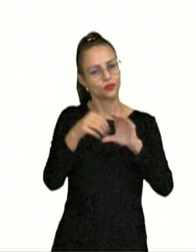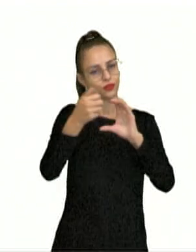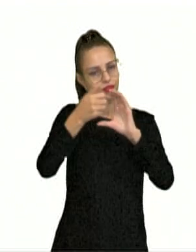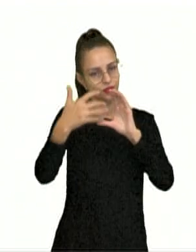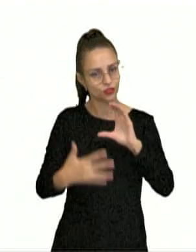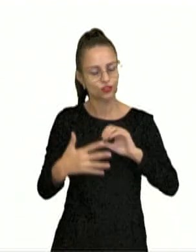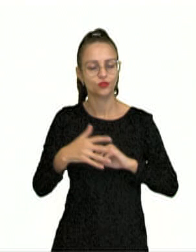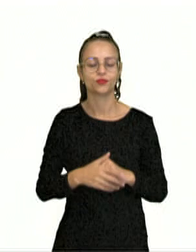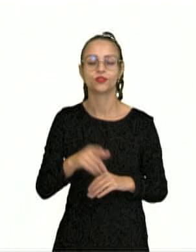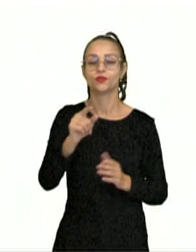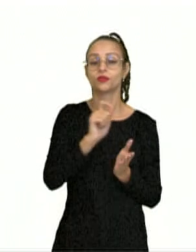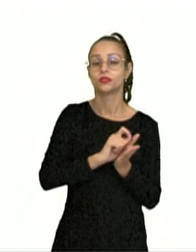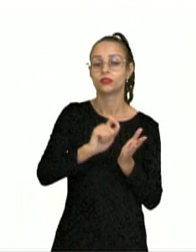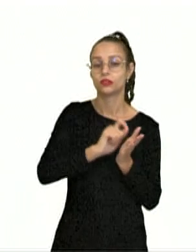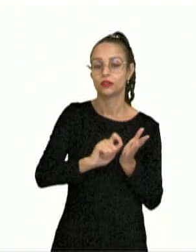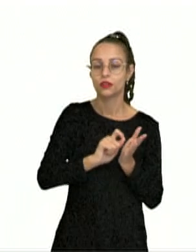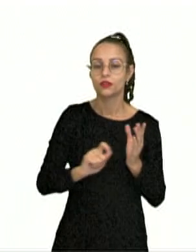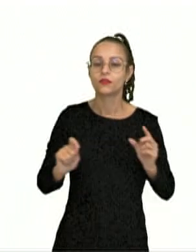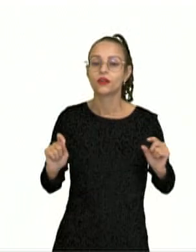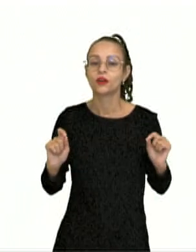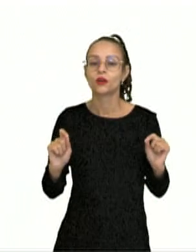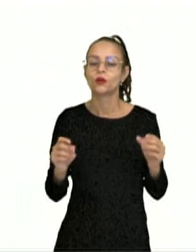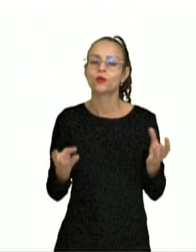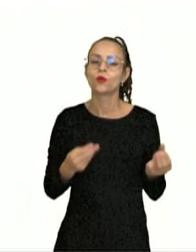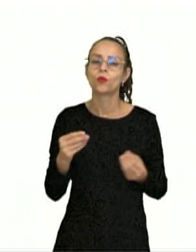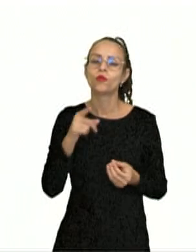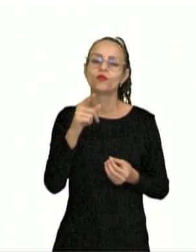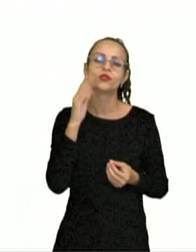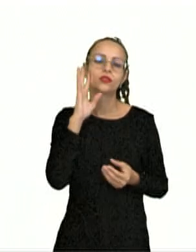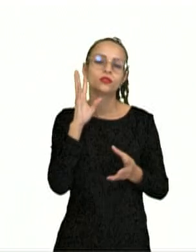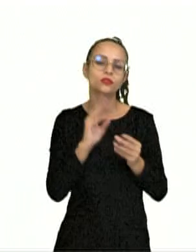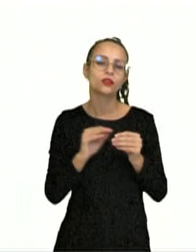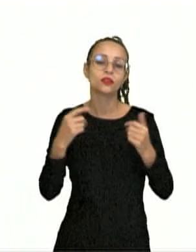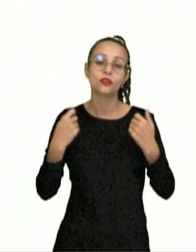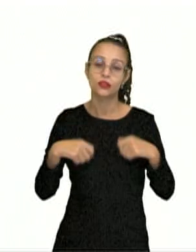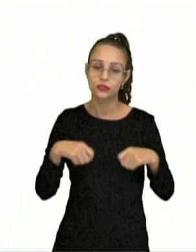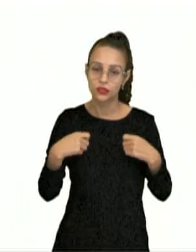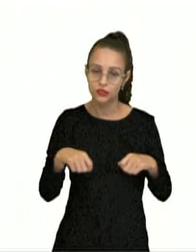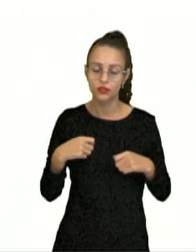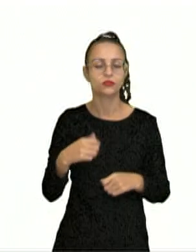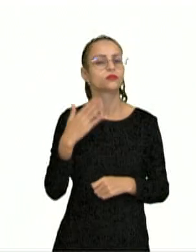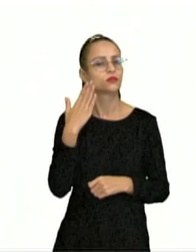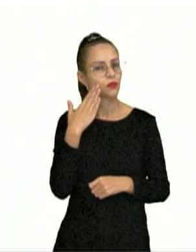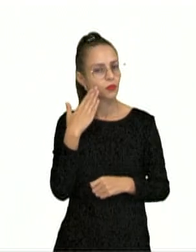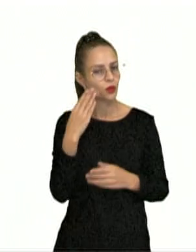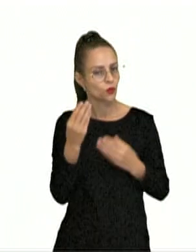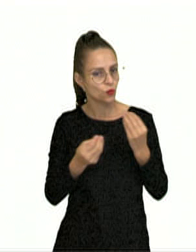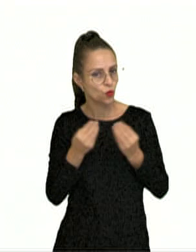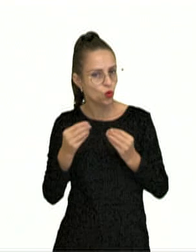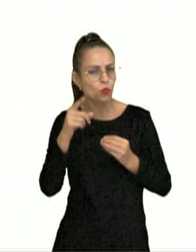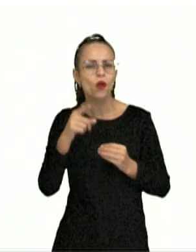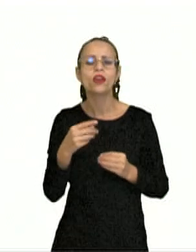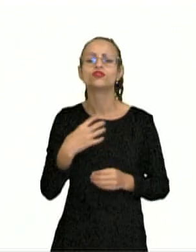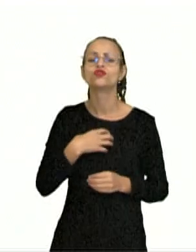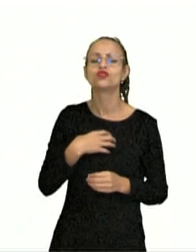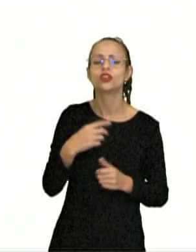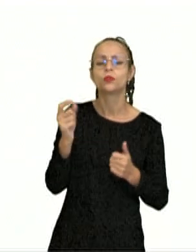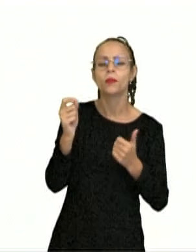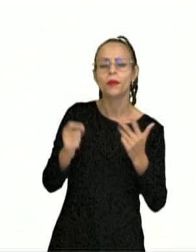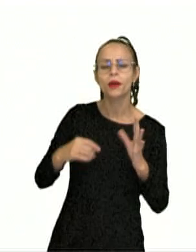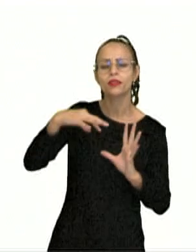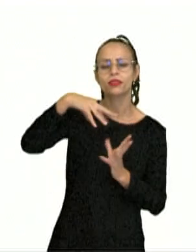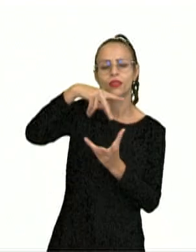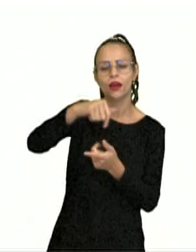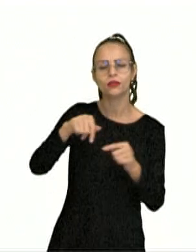características. Escrevam para mim ali como vocês entendem a necessidade de saber como é a Terra e como